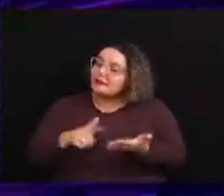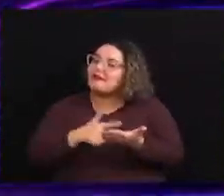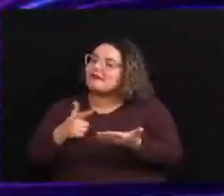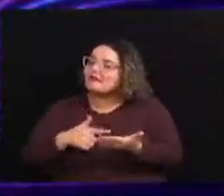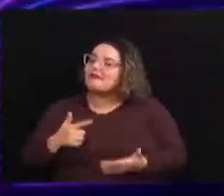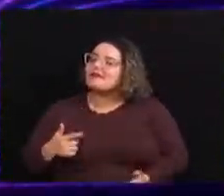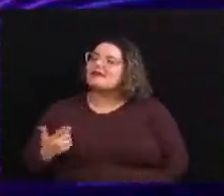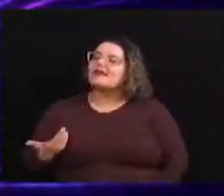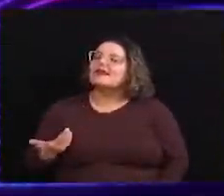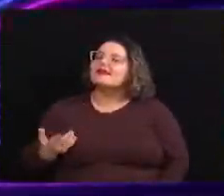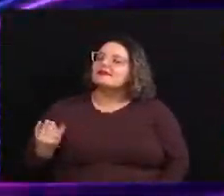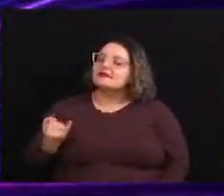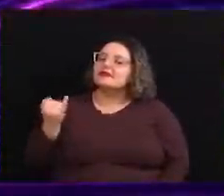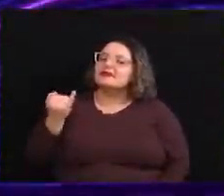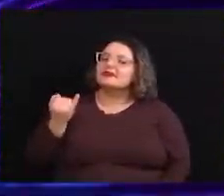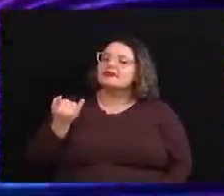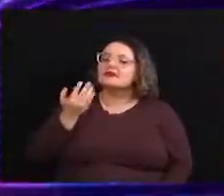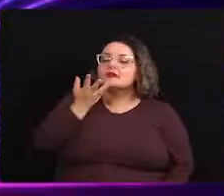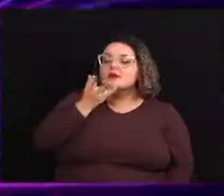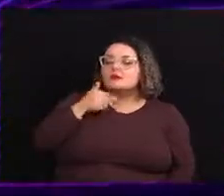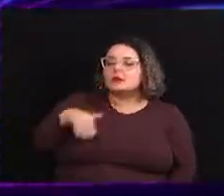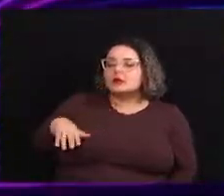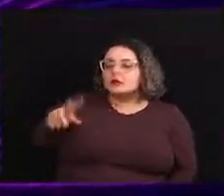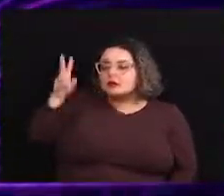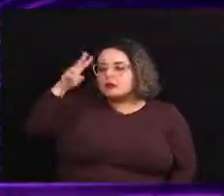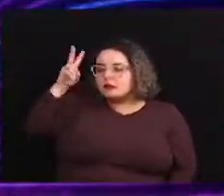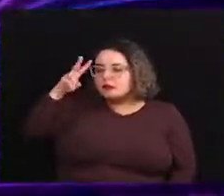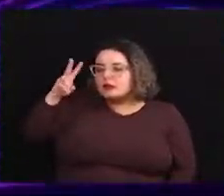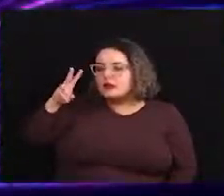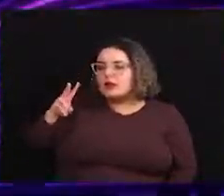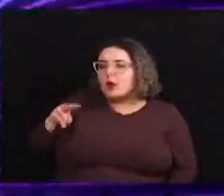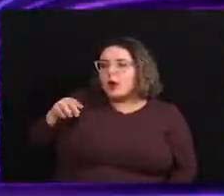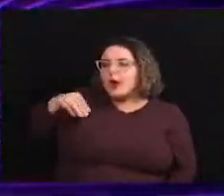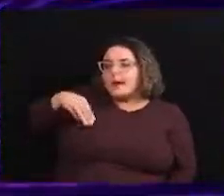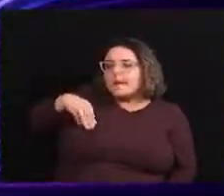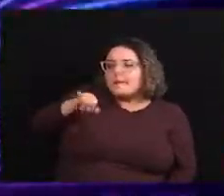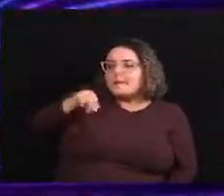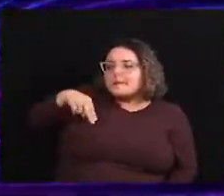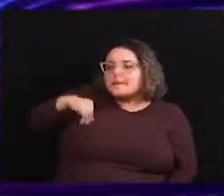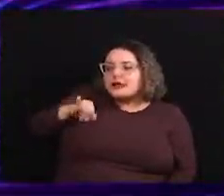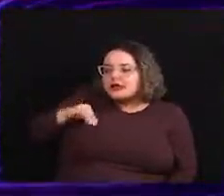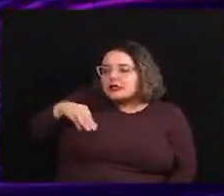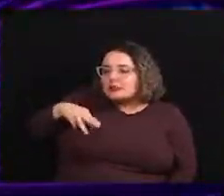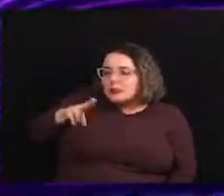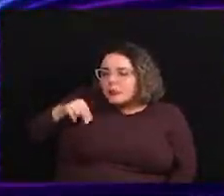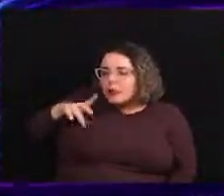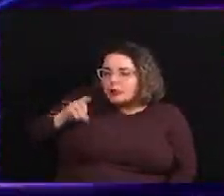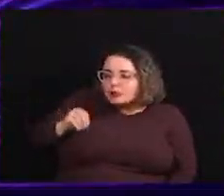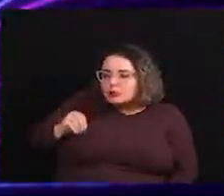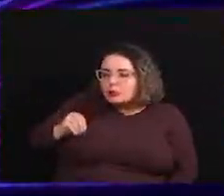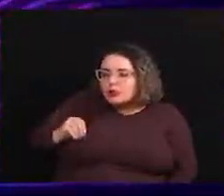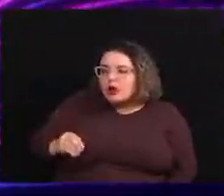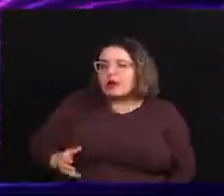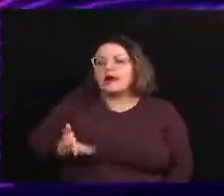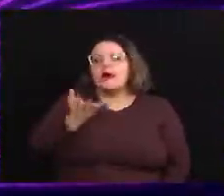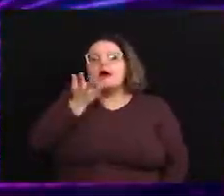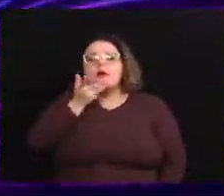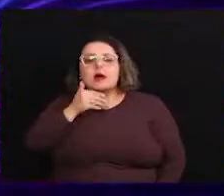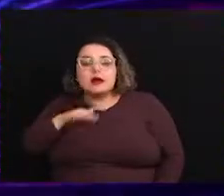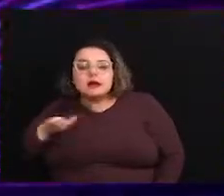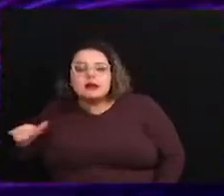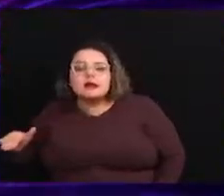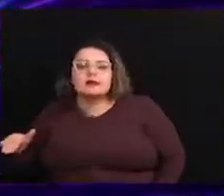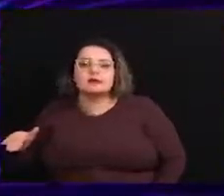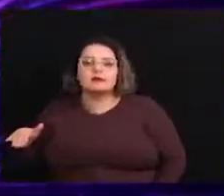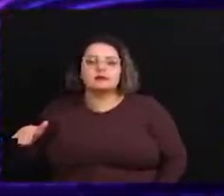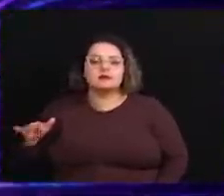isso, é uma criança. Você lembra daquele filme O Menino e o Mundo, que é literalmente uma criança diante de um mundo, né? Mas